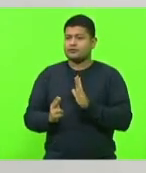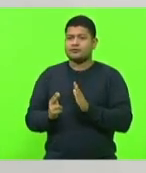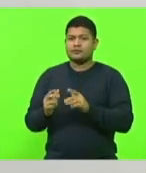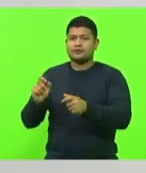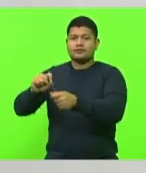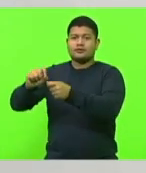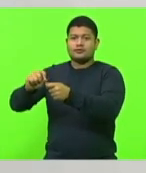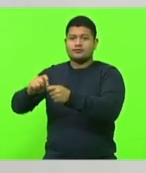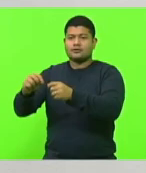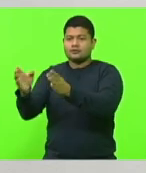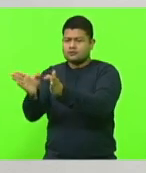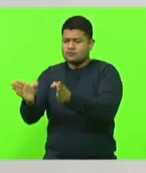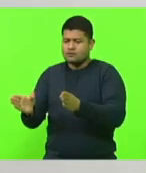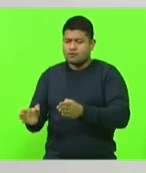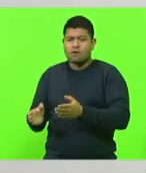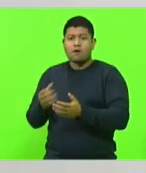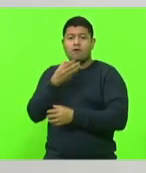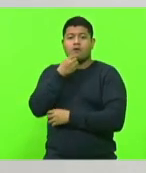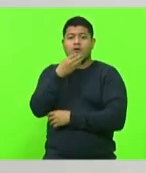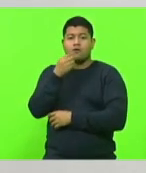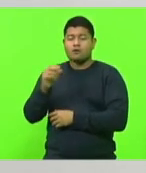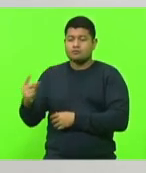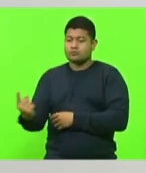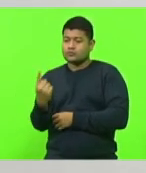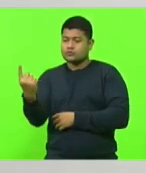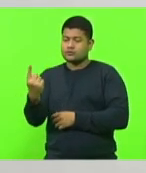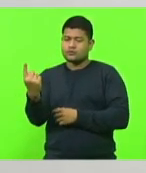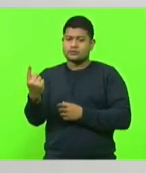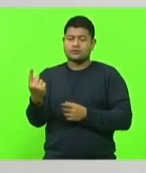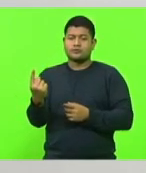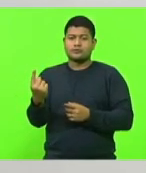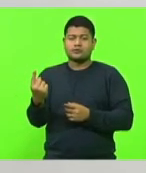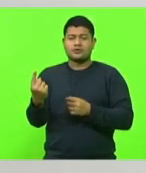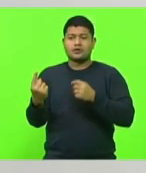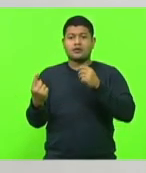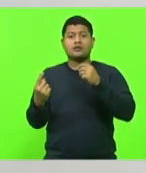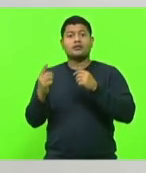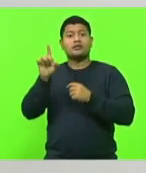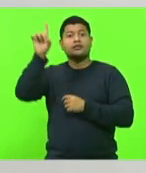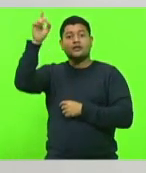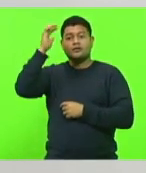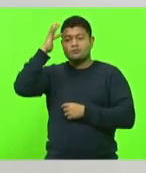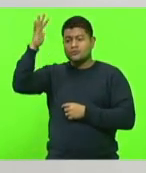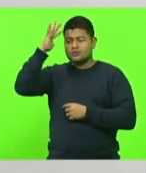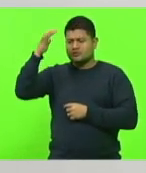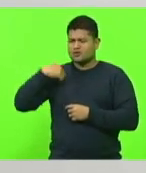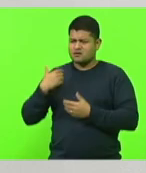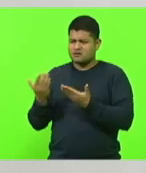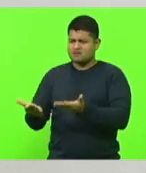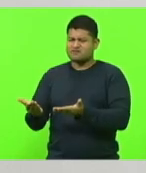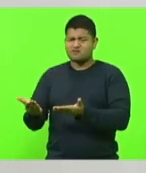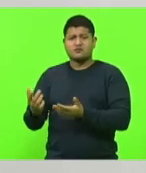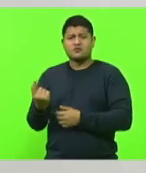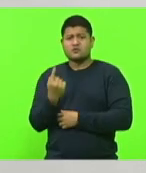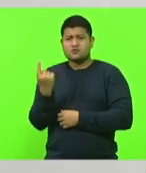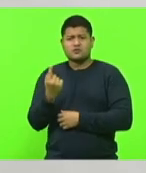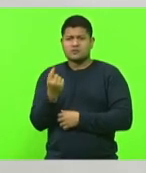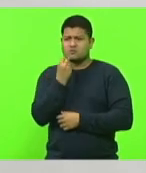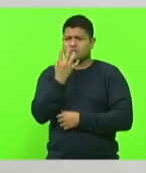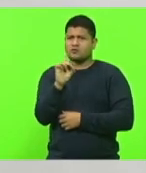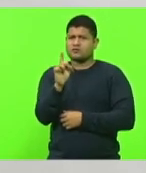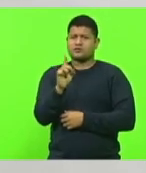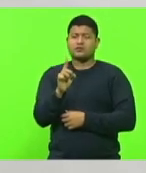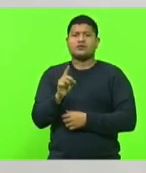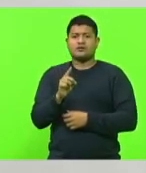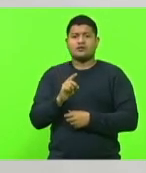lá, sozinho. Deus disse, não é bom que o homem viva sozinho. Deu uma anestesia no Adão, tirou uma costela,